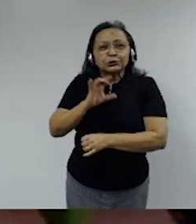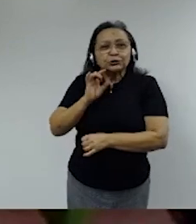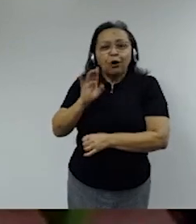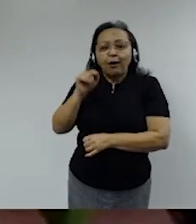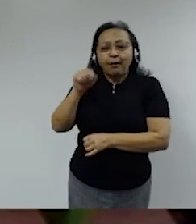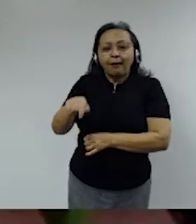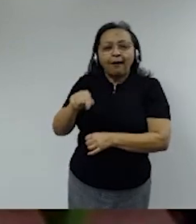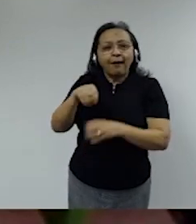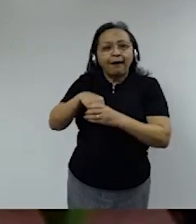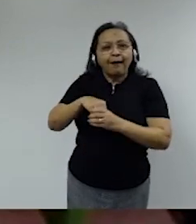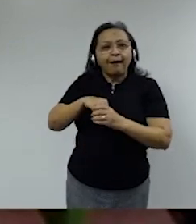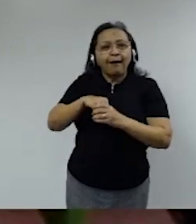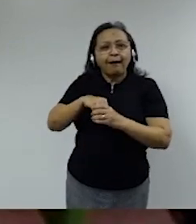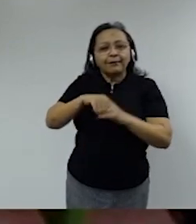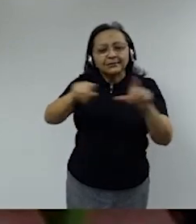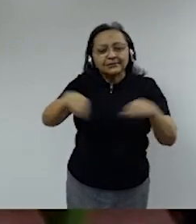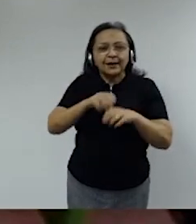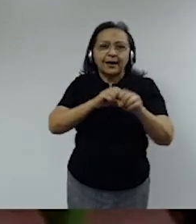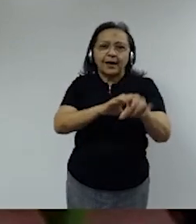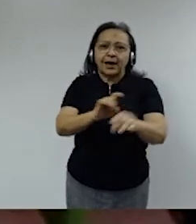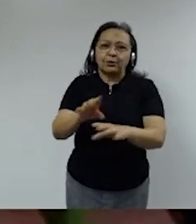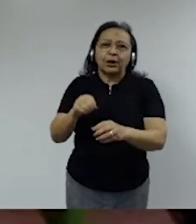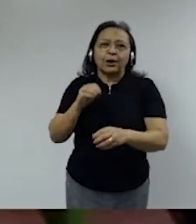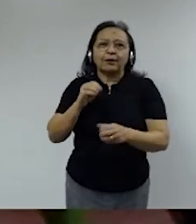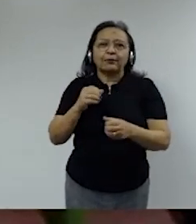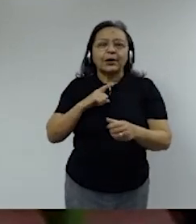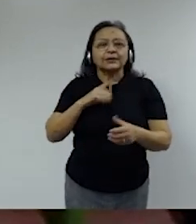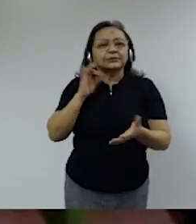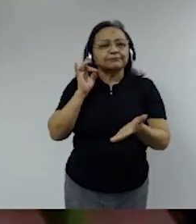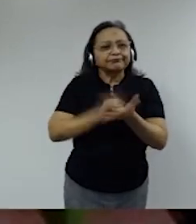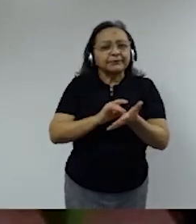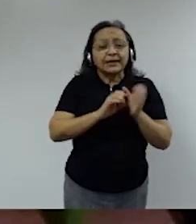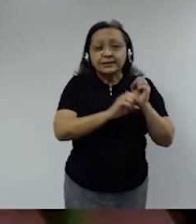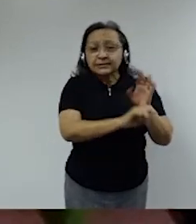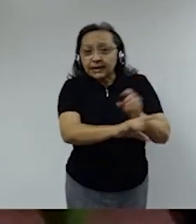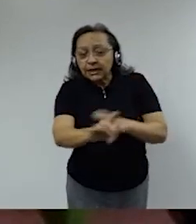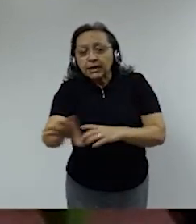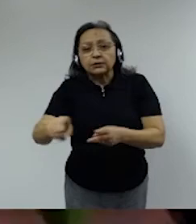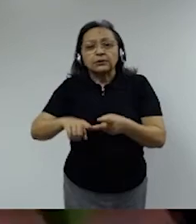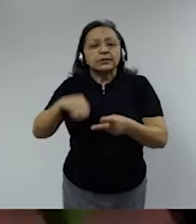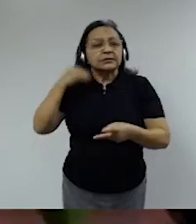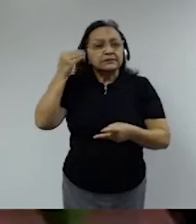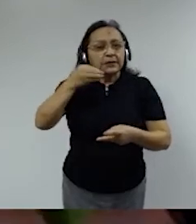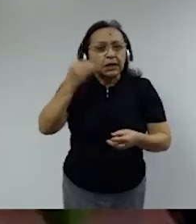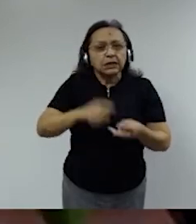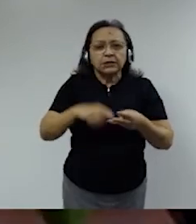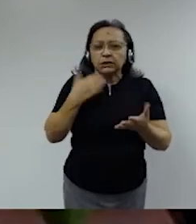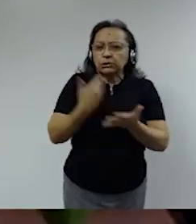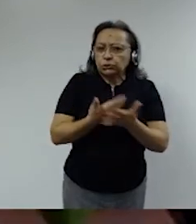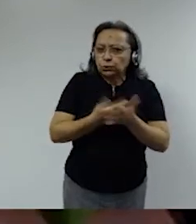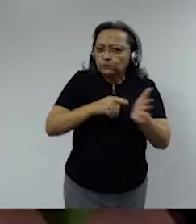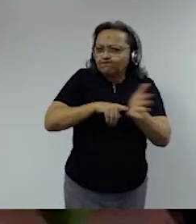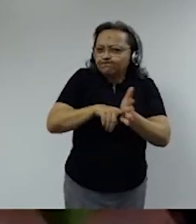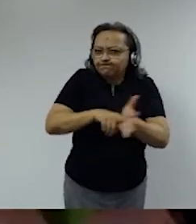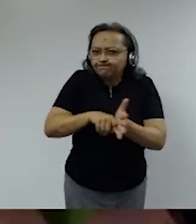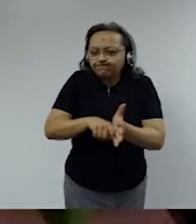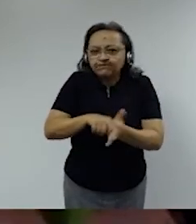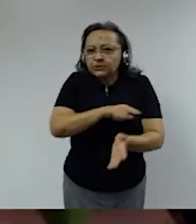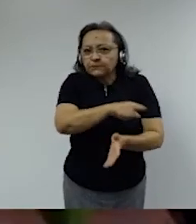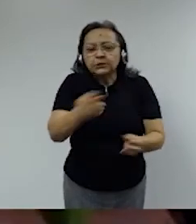nestas aulas com verdadeiros ensinamentos de experiência, de estudo de vocês que nos